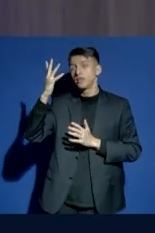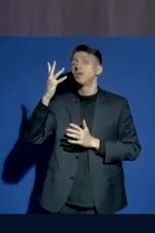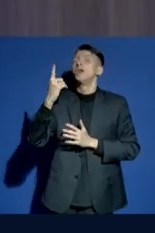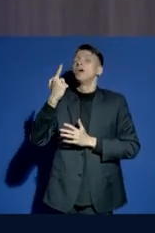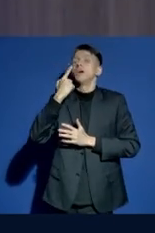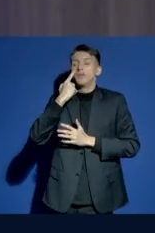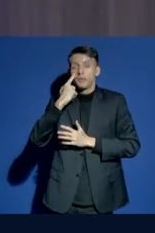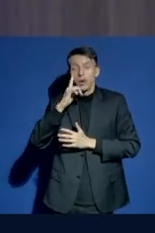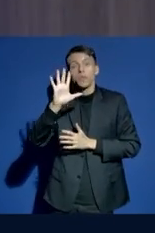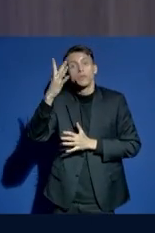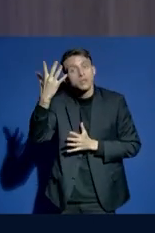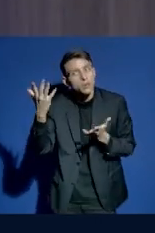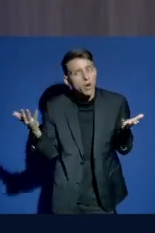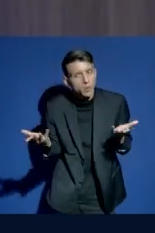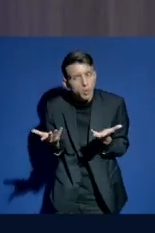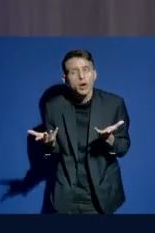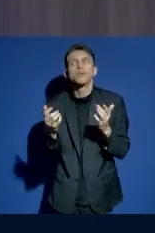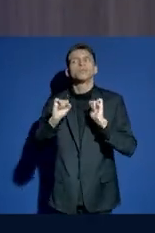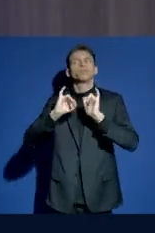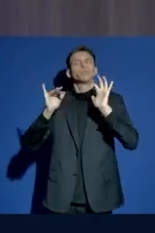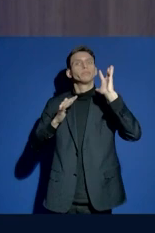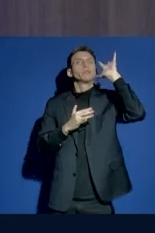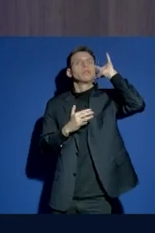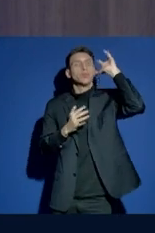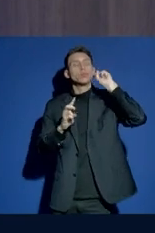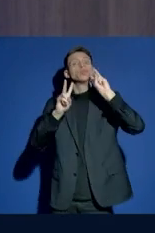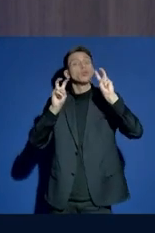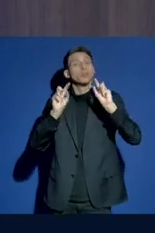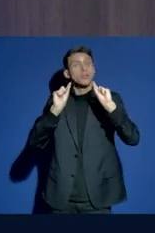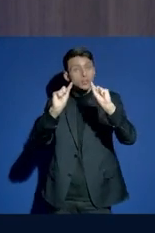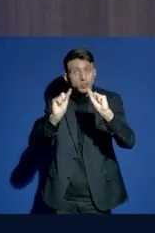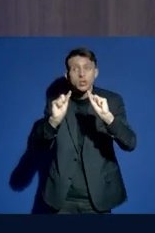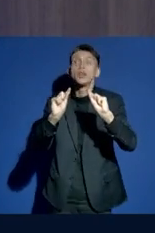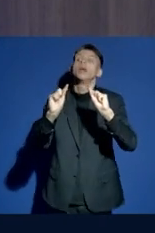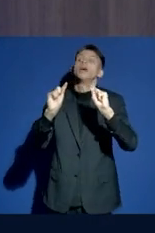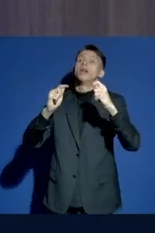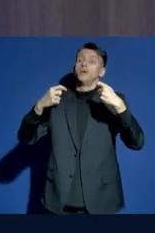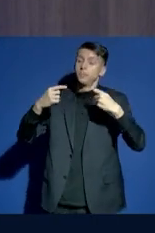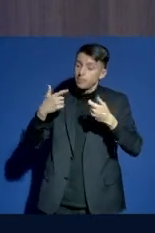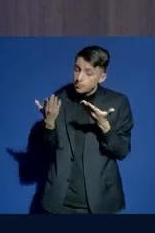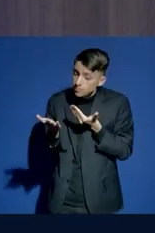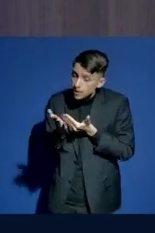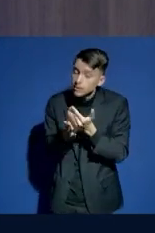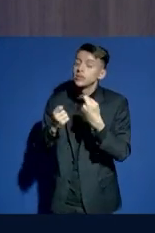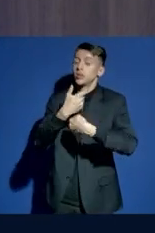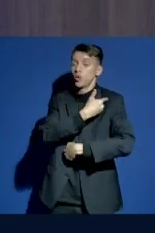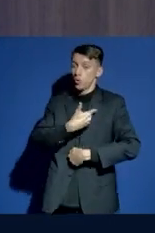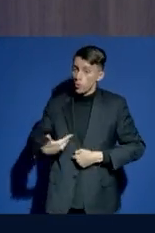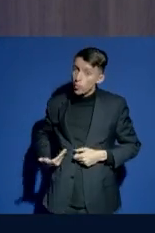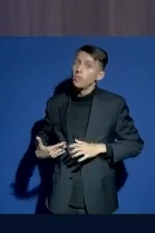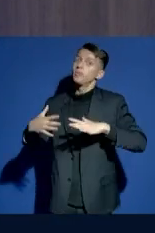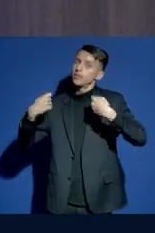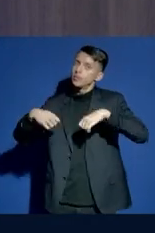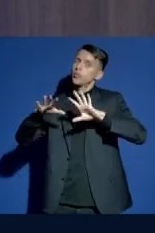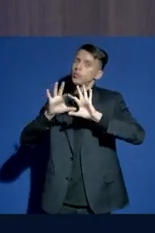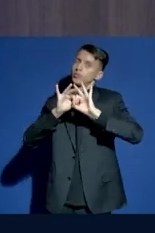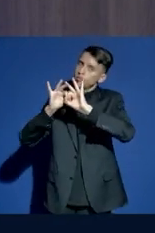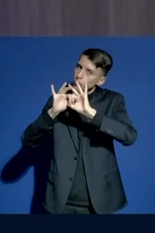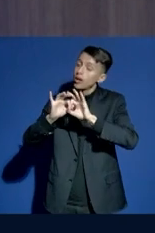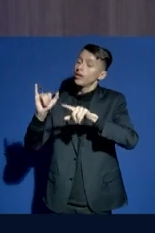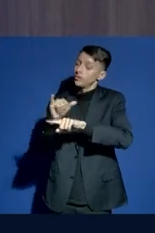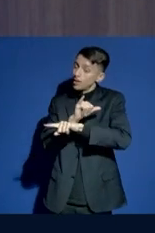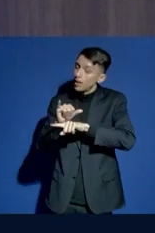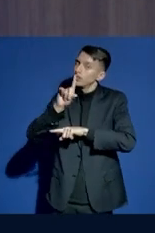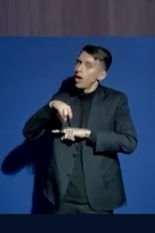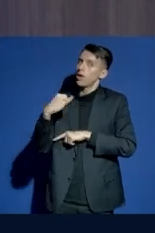ajudou a ter isso com mais clareza a participação da união de alguma forma do poder público ela é estratégica